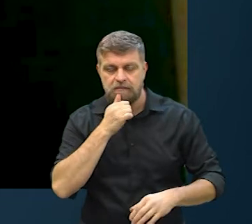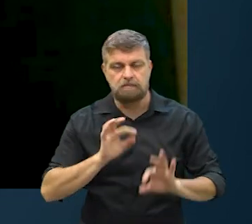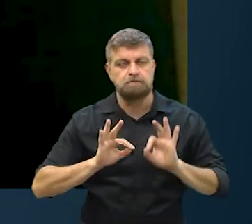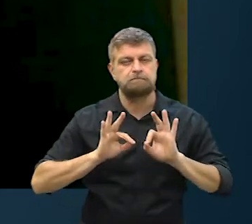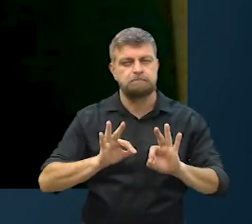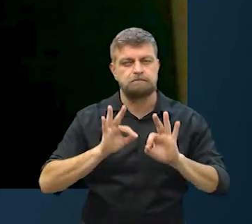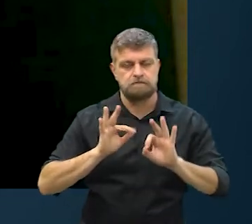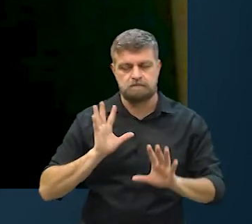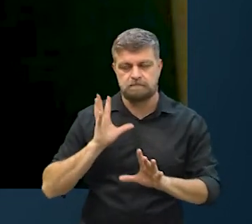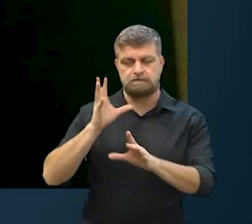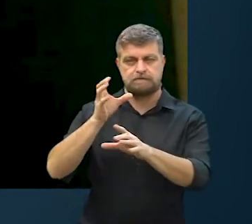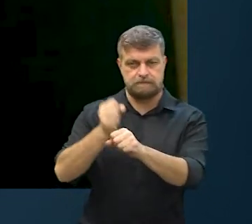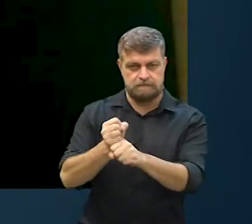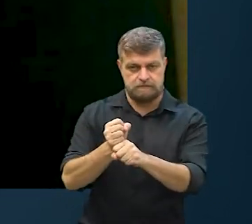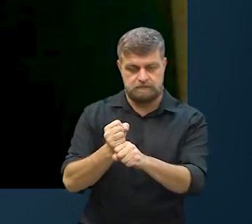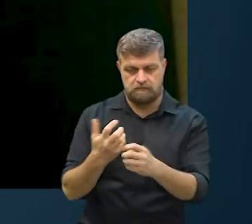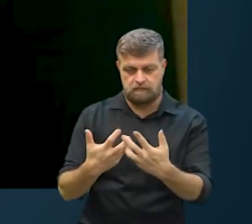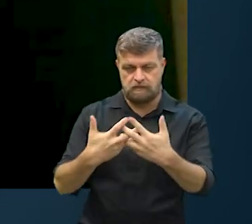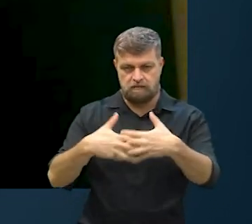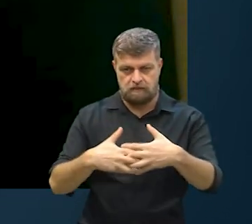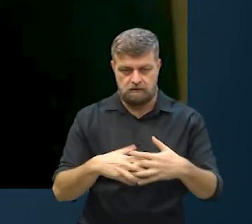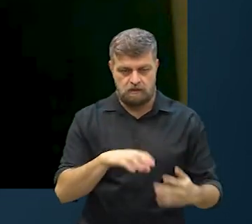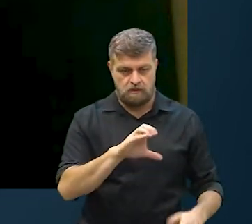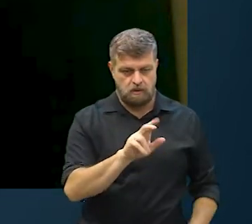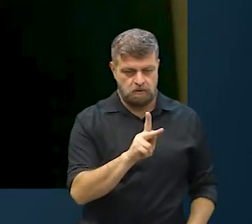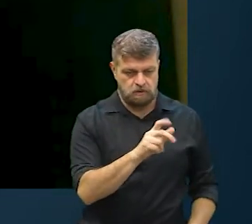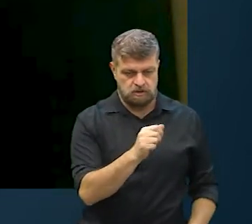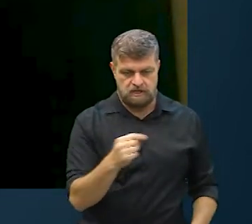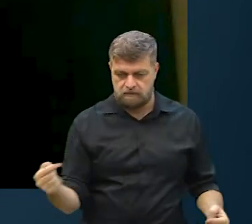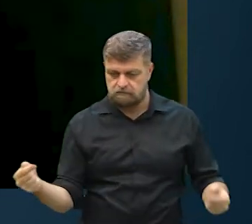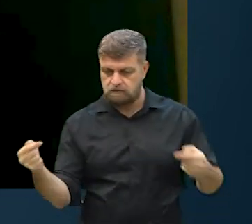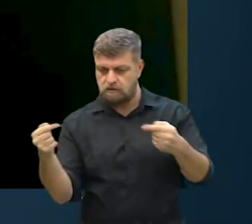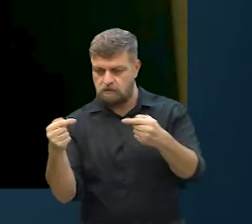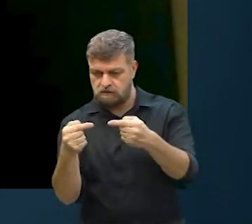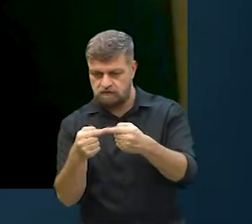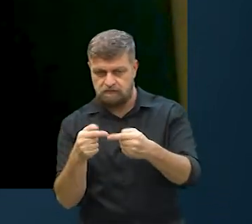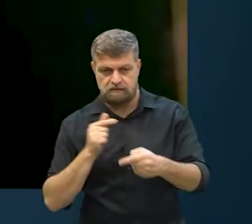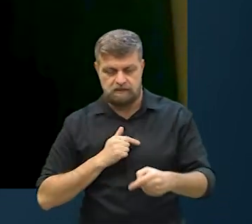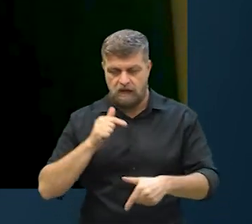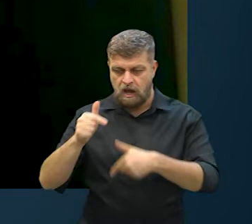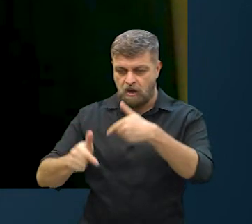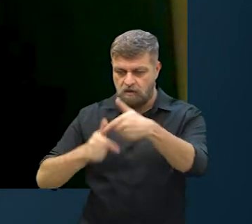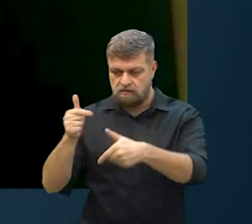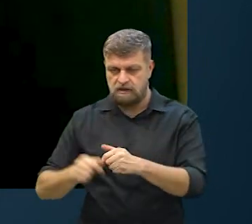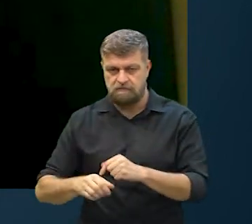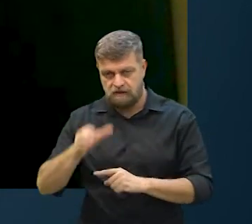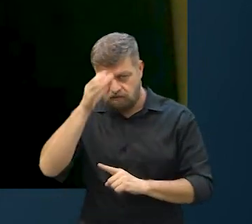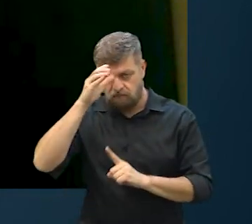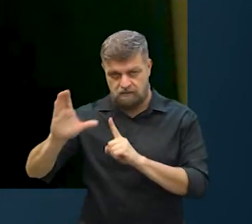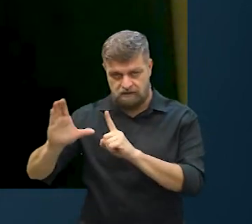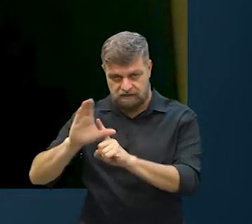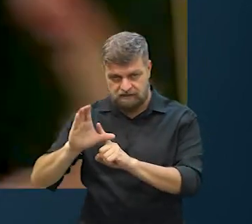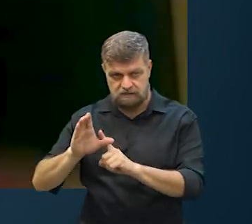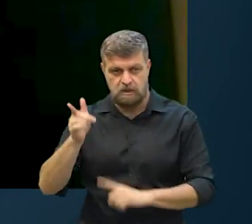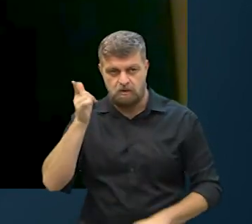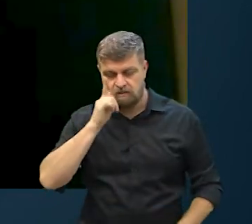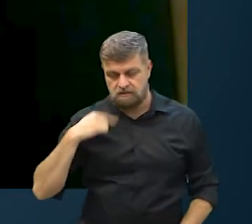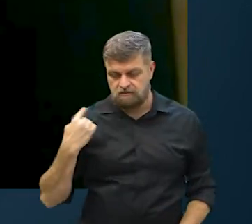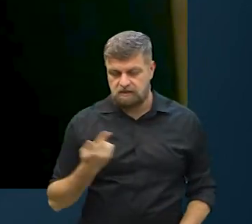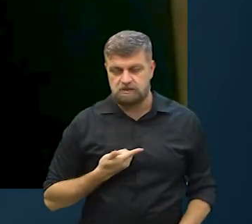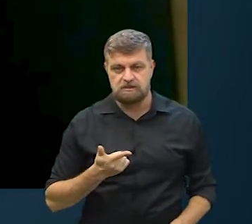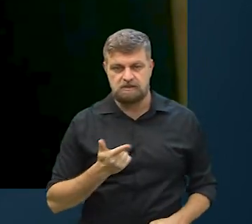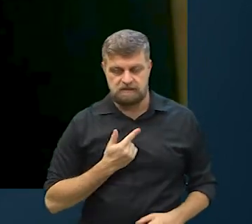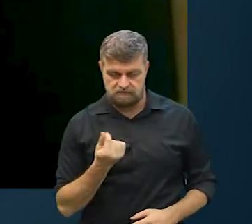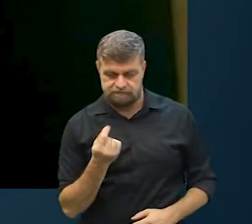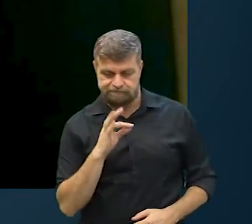deu certo, que fechou a conta, que o chapa foi conectado, que vendeu uma tarefa para um cliente e